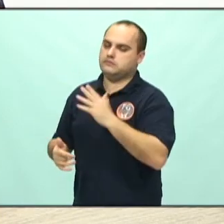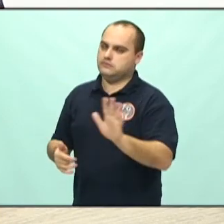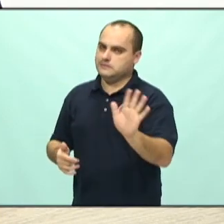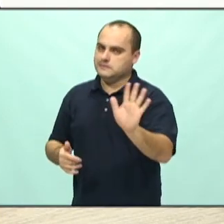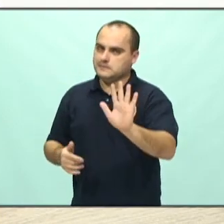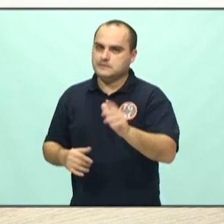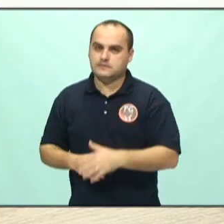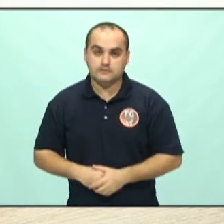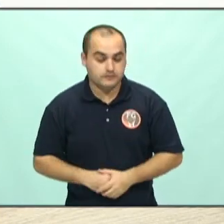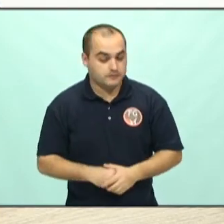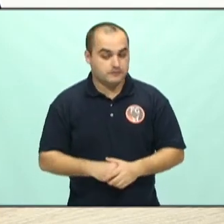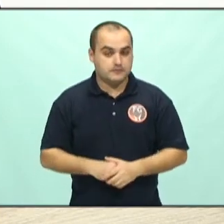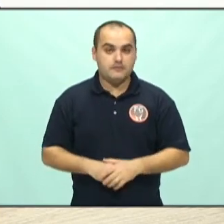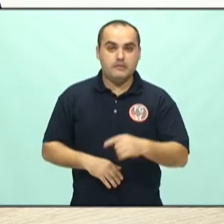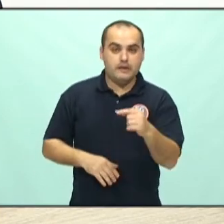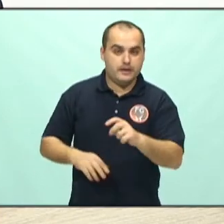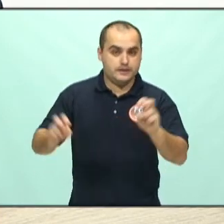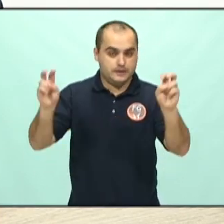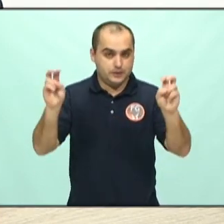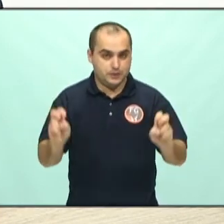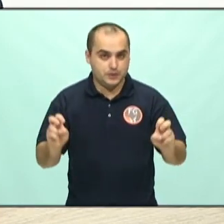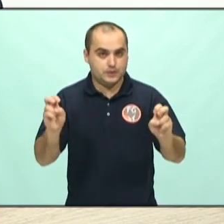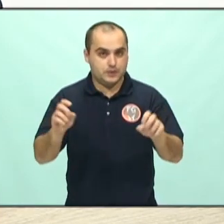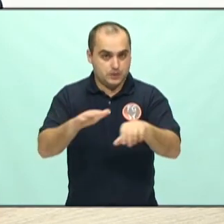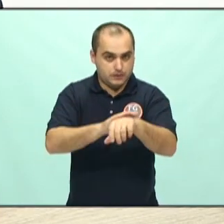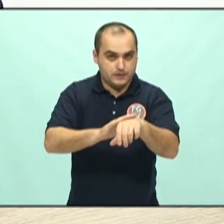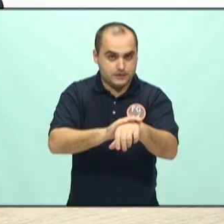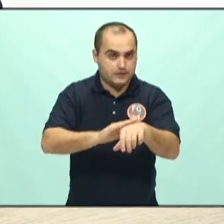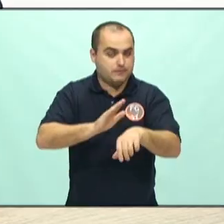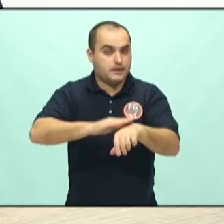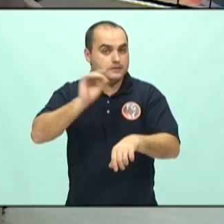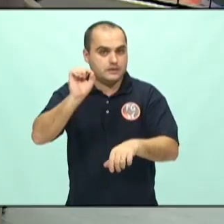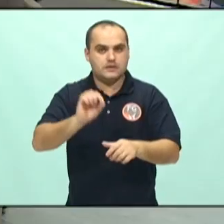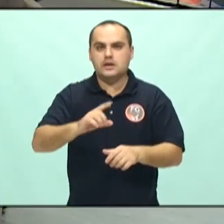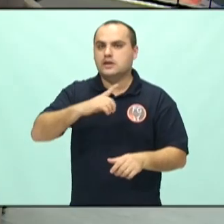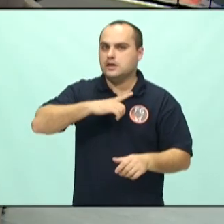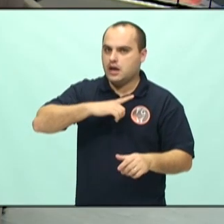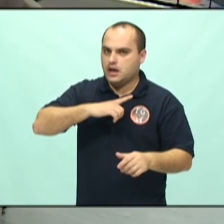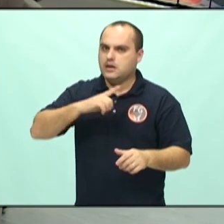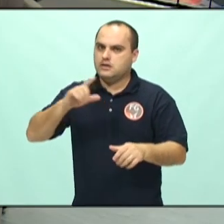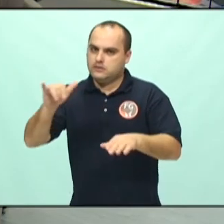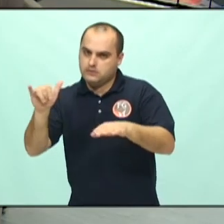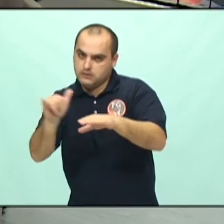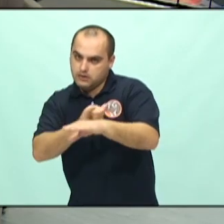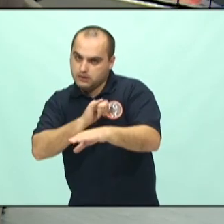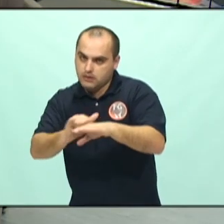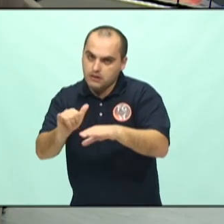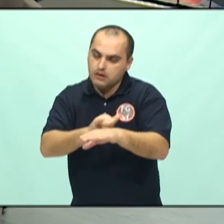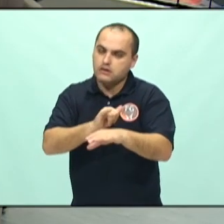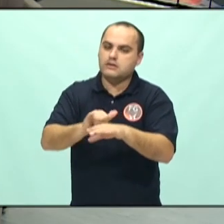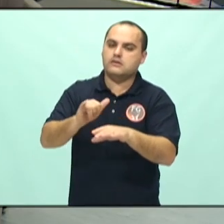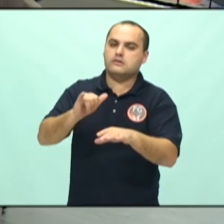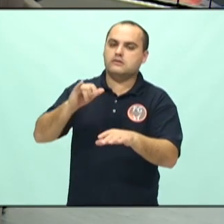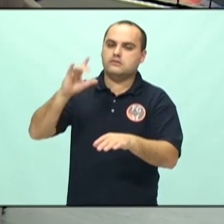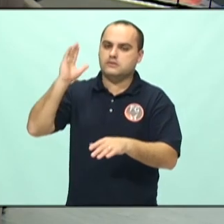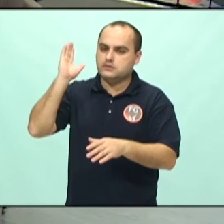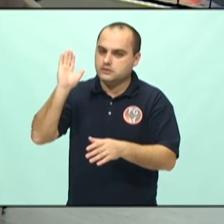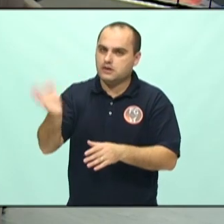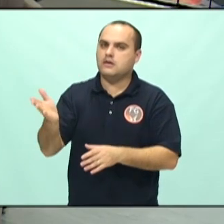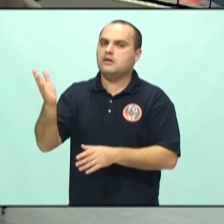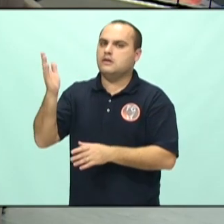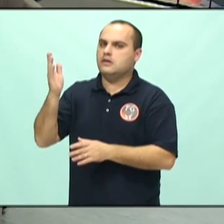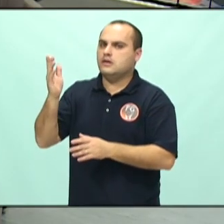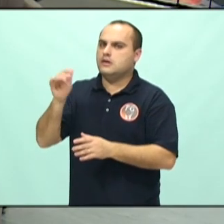pouquinho mais nesse assunto, nós podemos dizer que existem mecanismos e ano após ano esses mecanismos